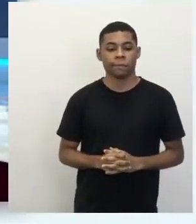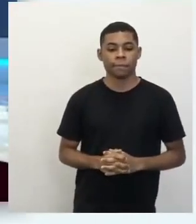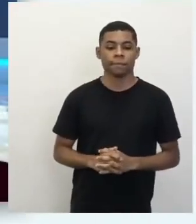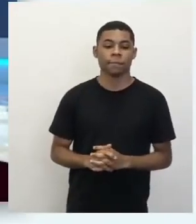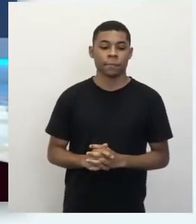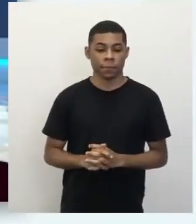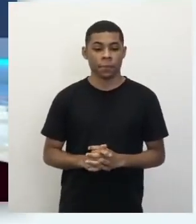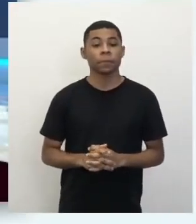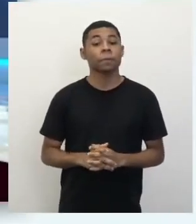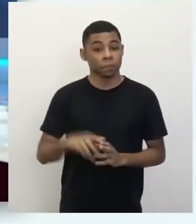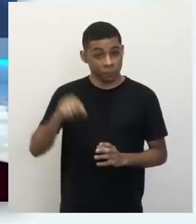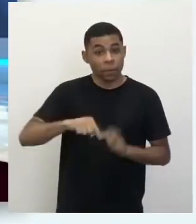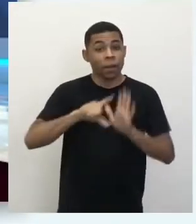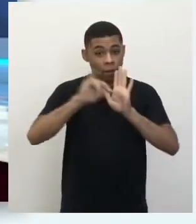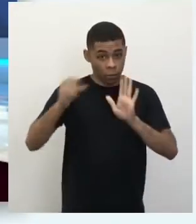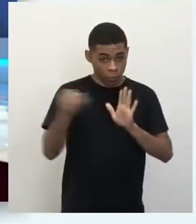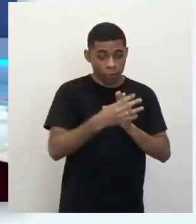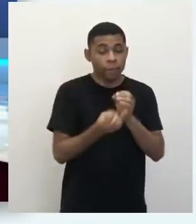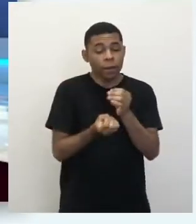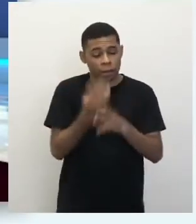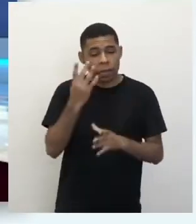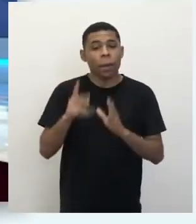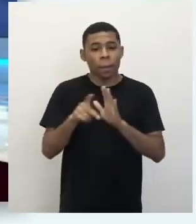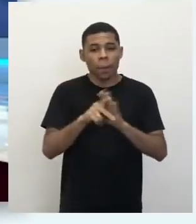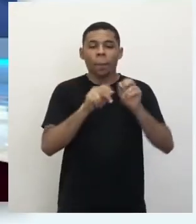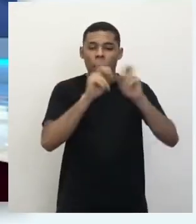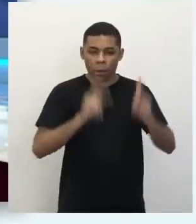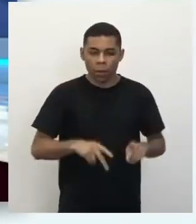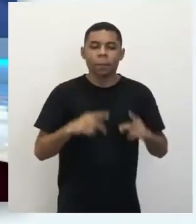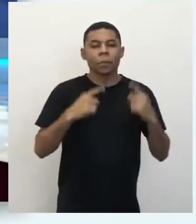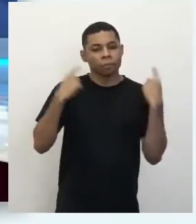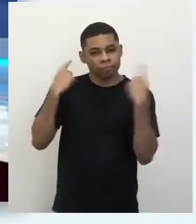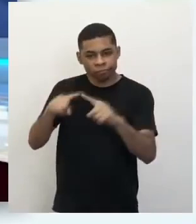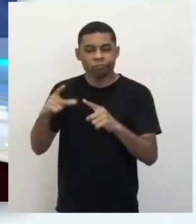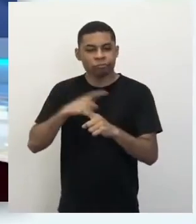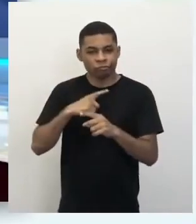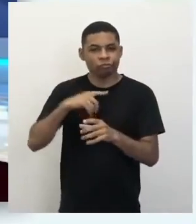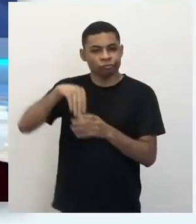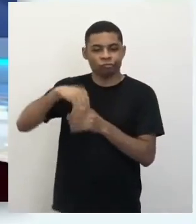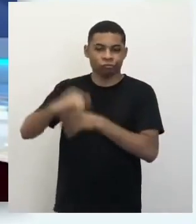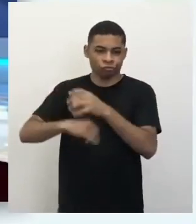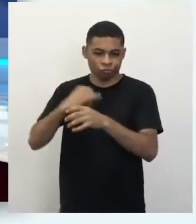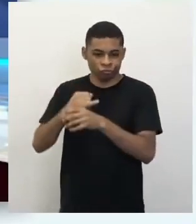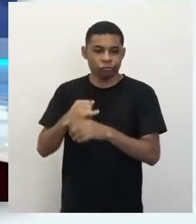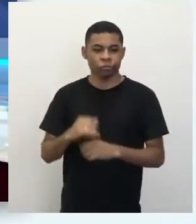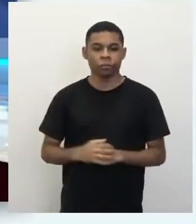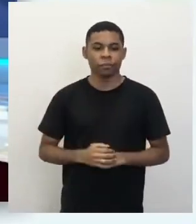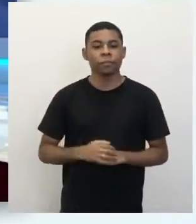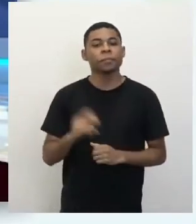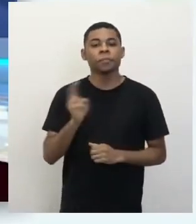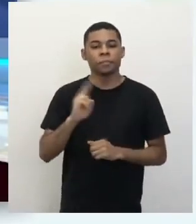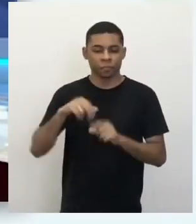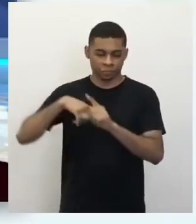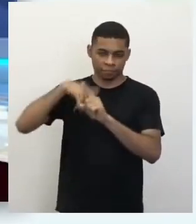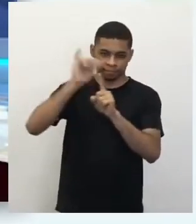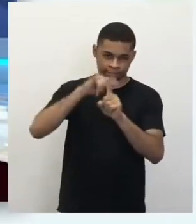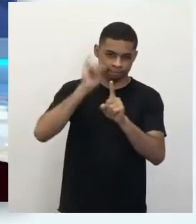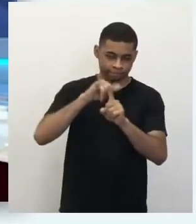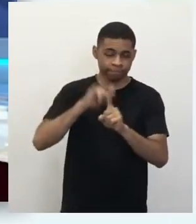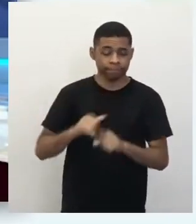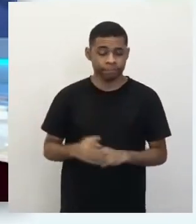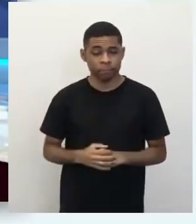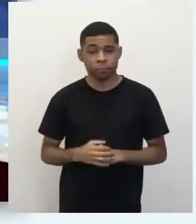Foi sancionada hoje a lei que cria o programa de combate à intimidação sistemática, conhecido como bullying. E o objetivo